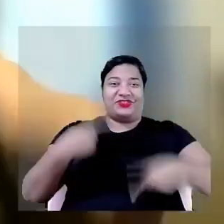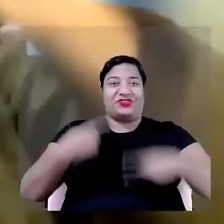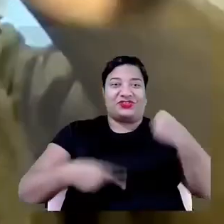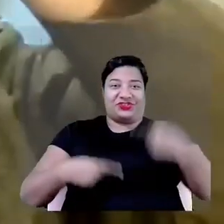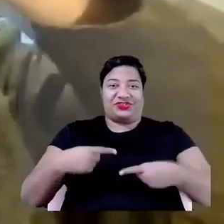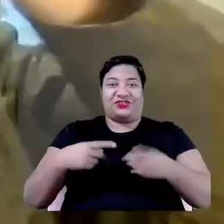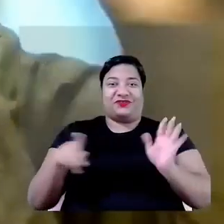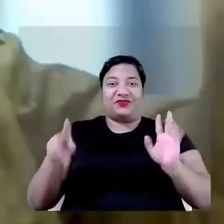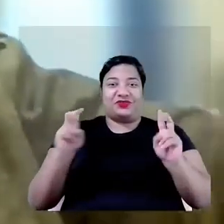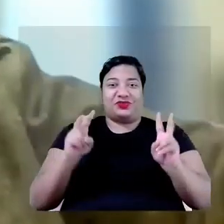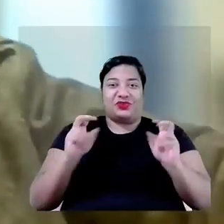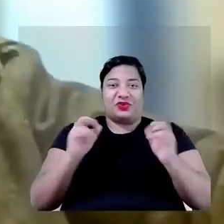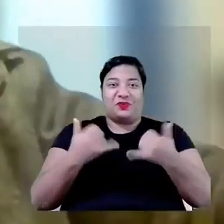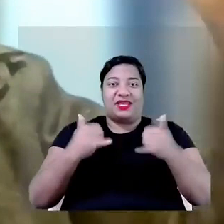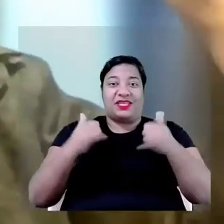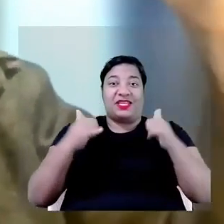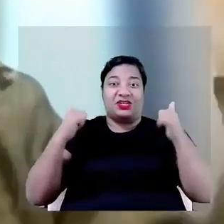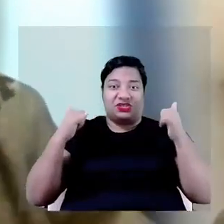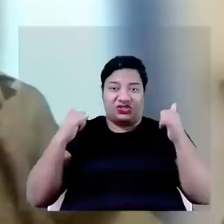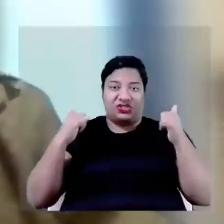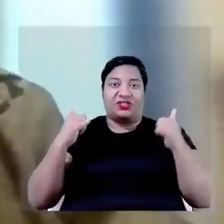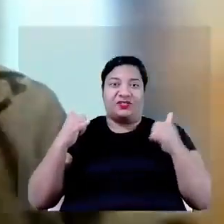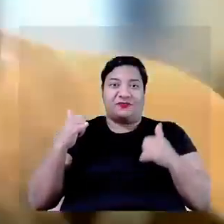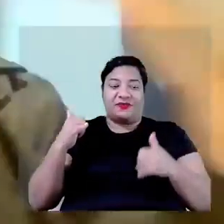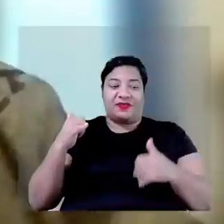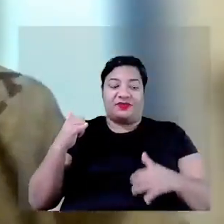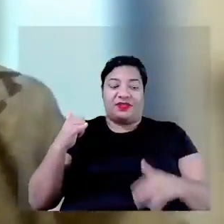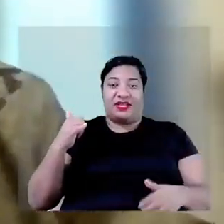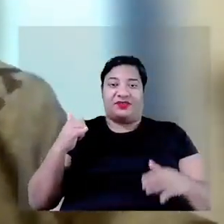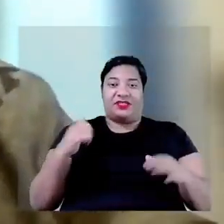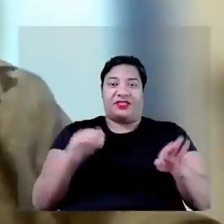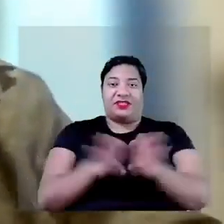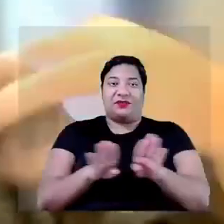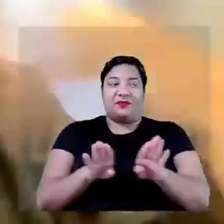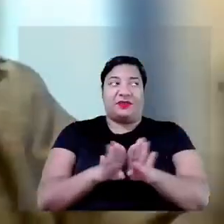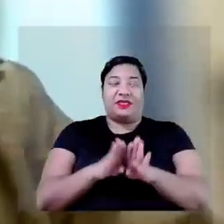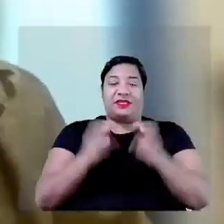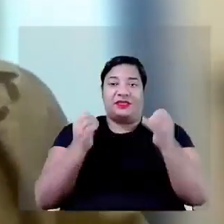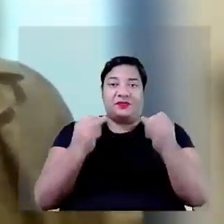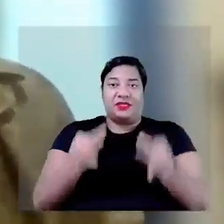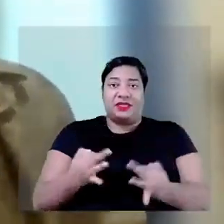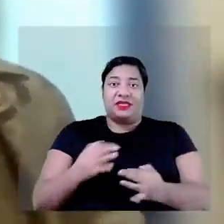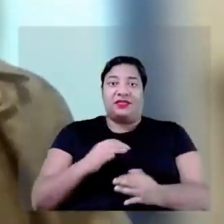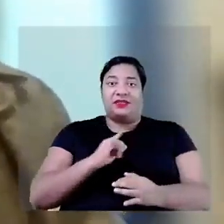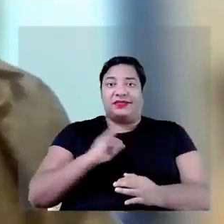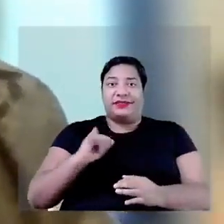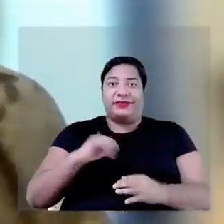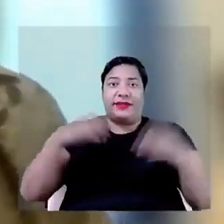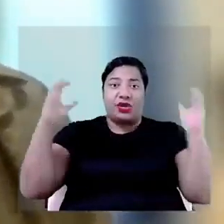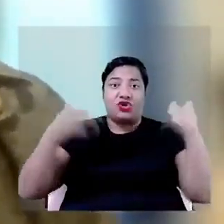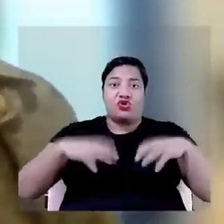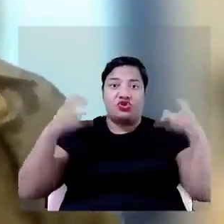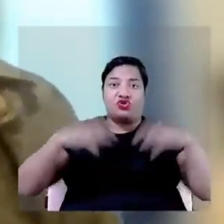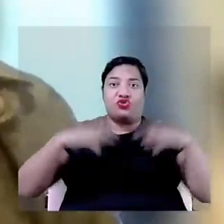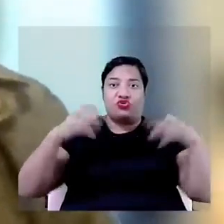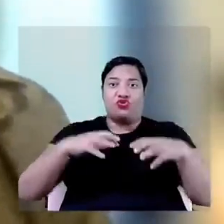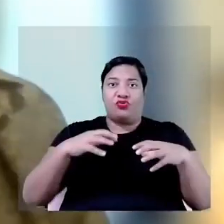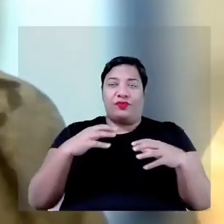não, isso para não falar na enorme burrice de acabar com a chuva e danificar a